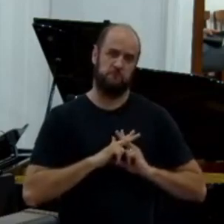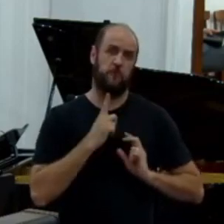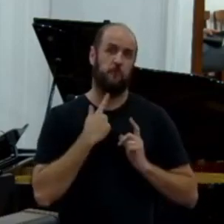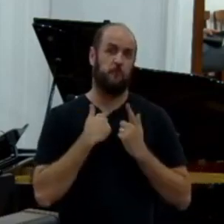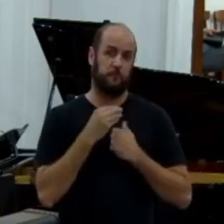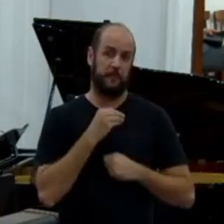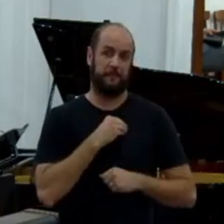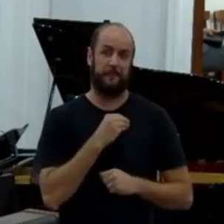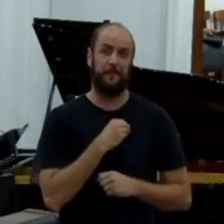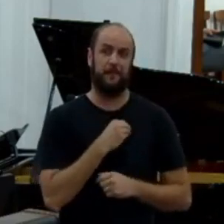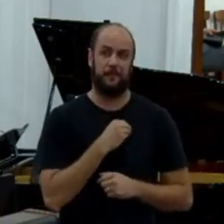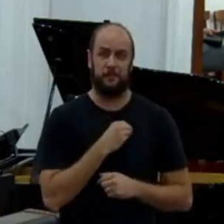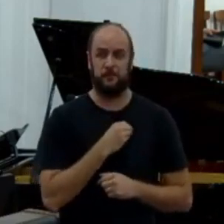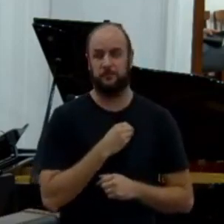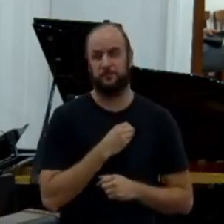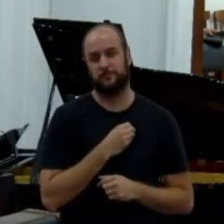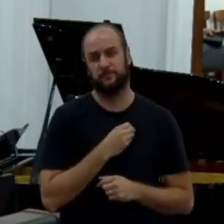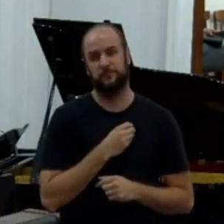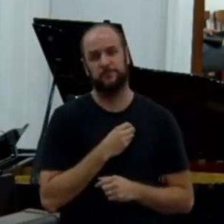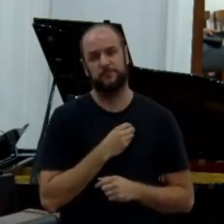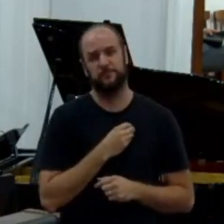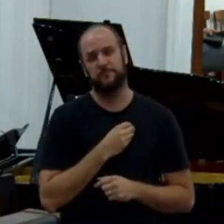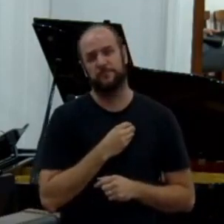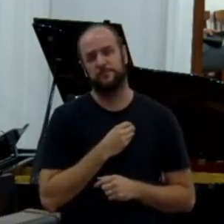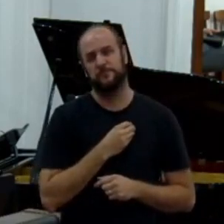Desejos pecaminosos.